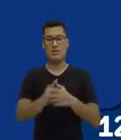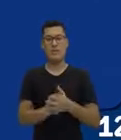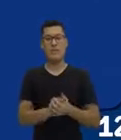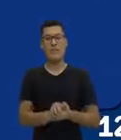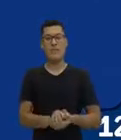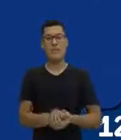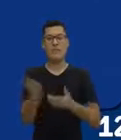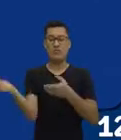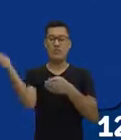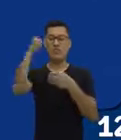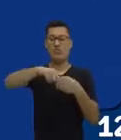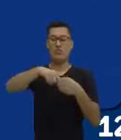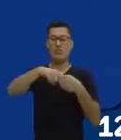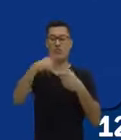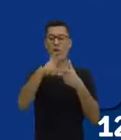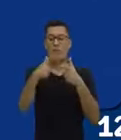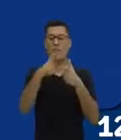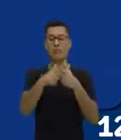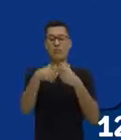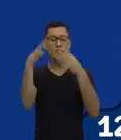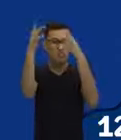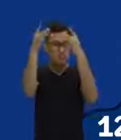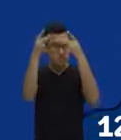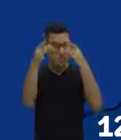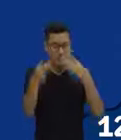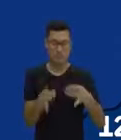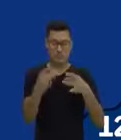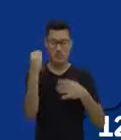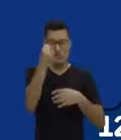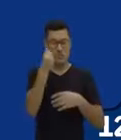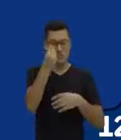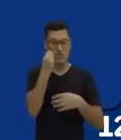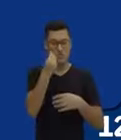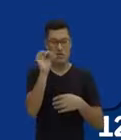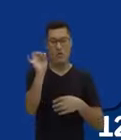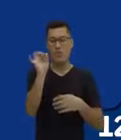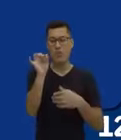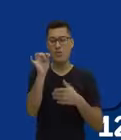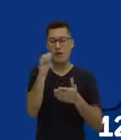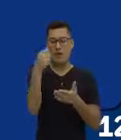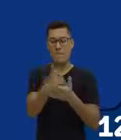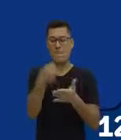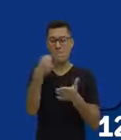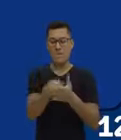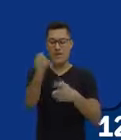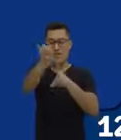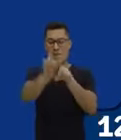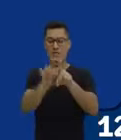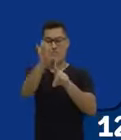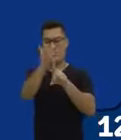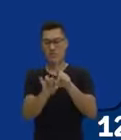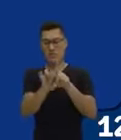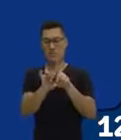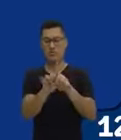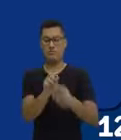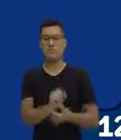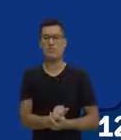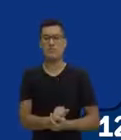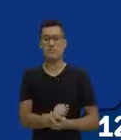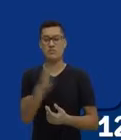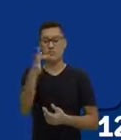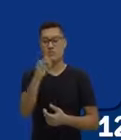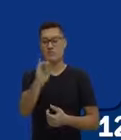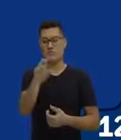problema. Como é que eu vou analisar o custo dele, Fernando? O que, que ele gasta por mês? Bem, já de fixo, né? Você marcou ali fixo, ele vai